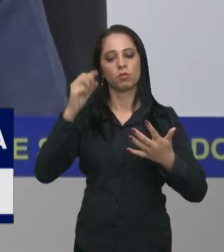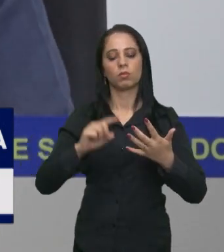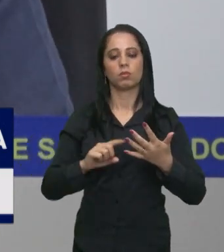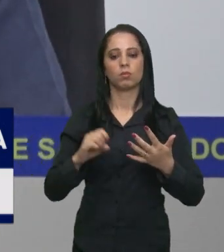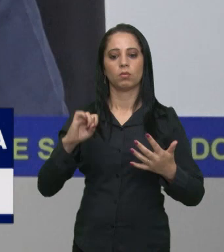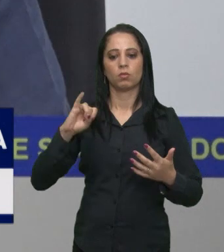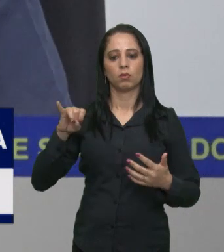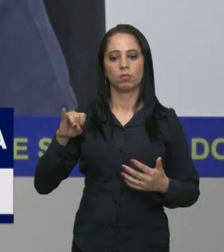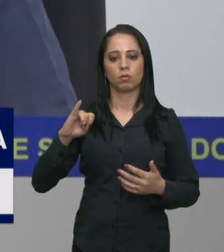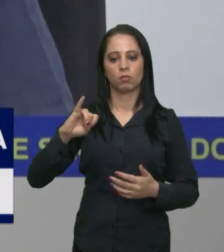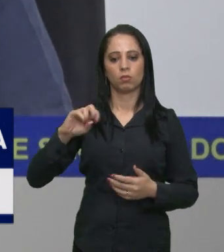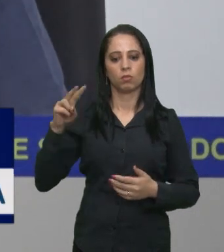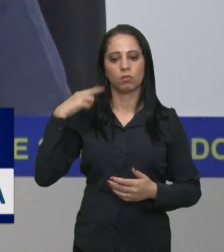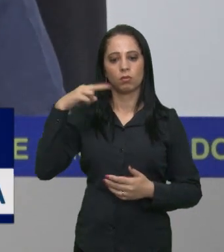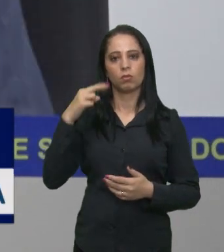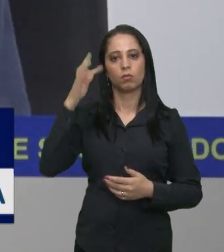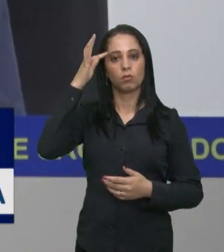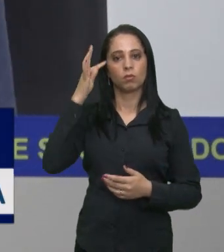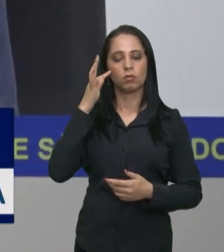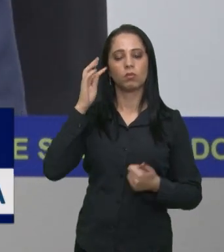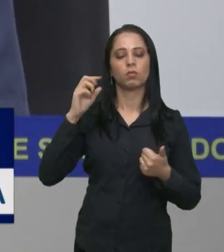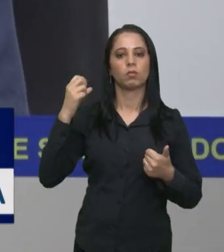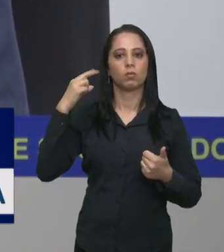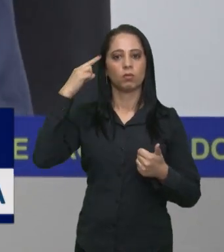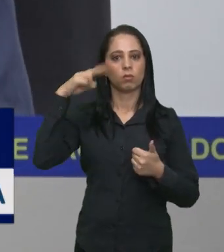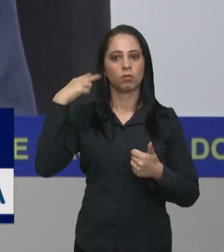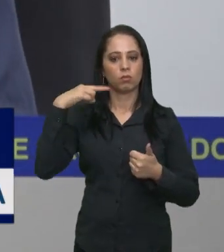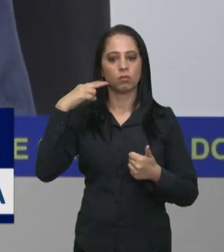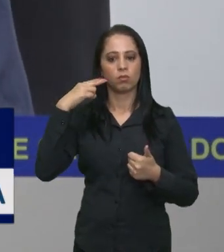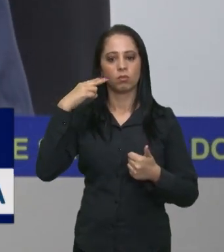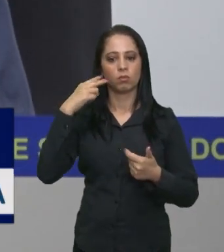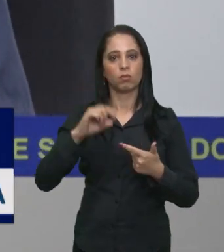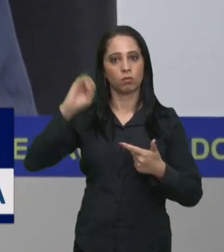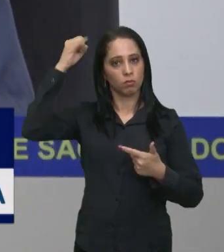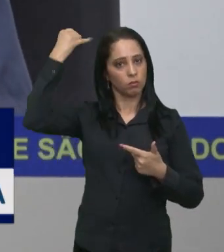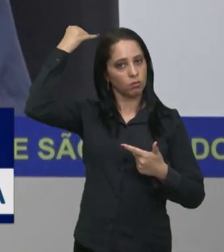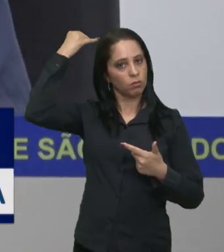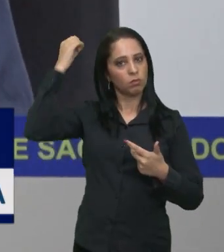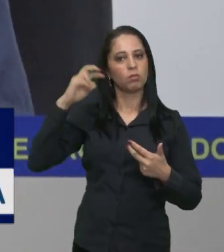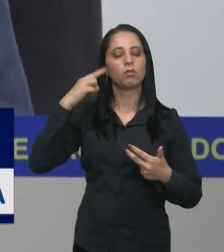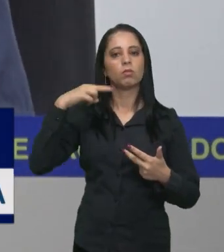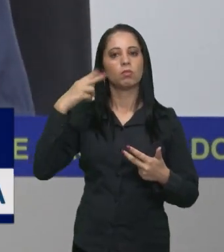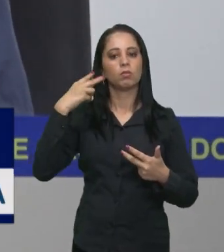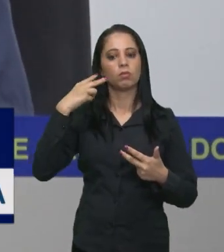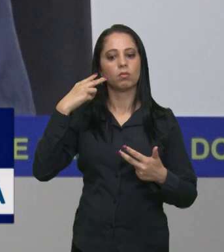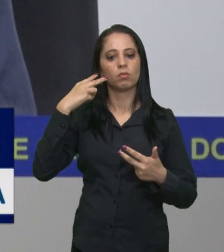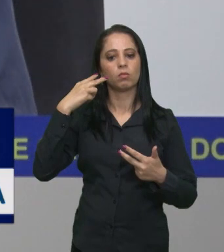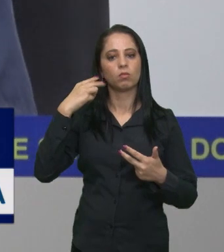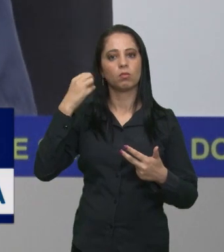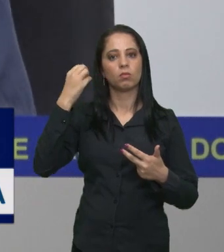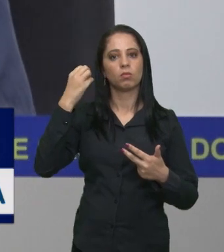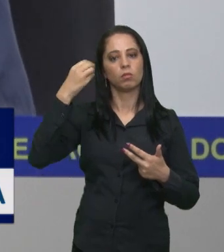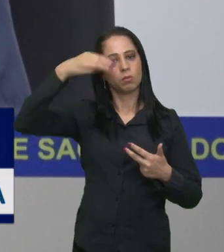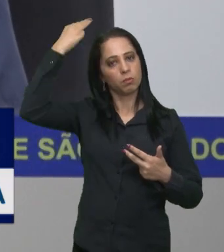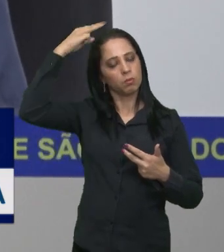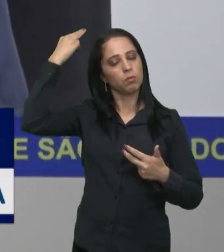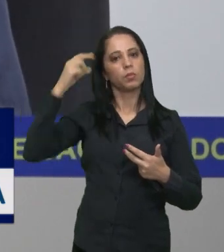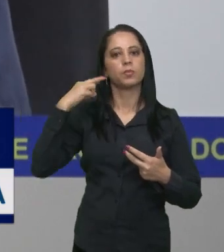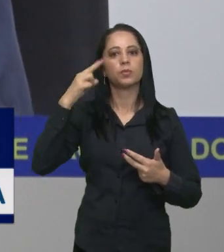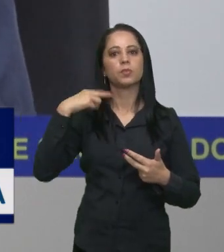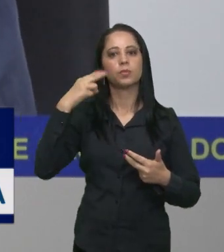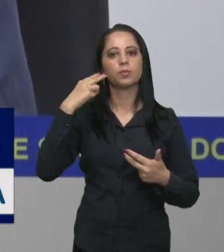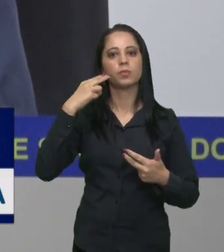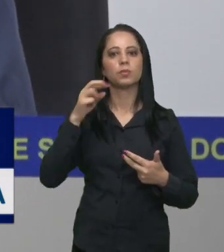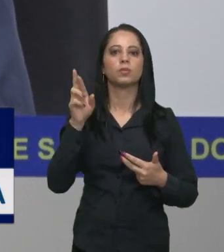Garcia, vereador Tomás Henrique, vereador Dr. José Cláudio, vereador Milton Vieira Filho,